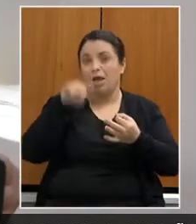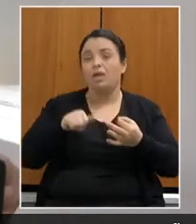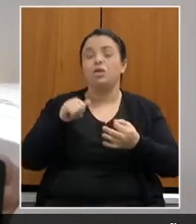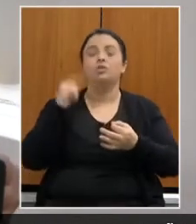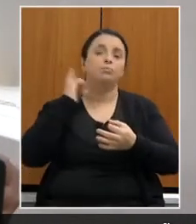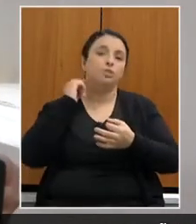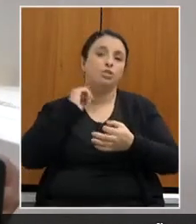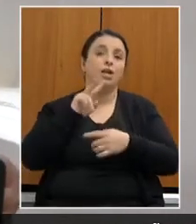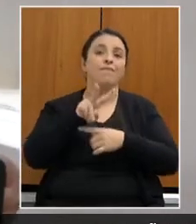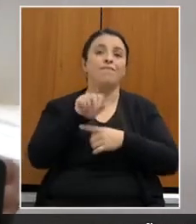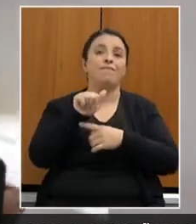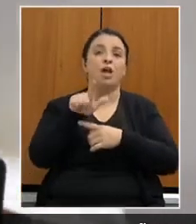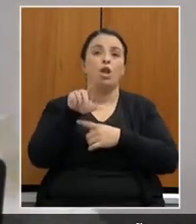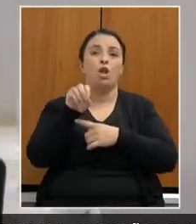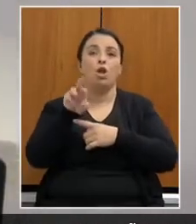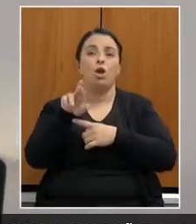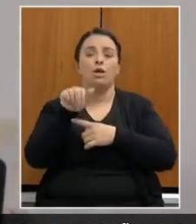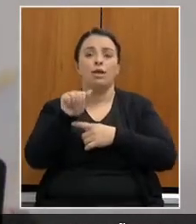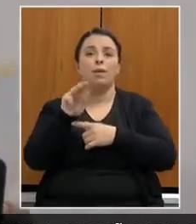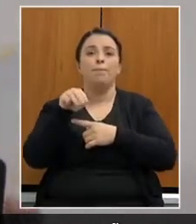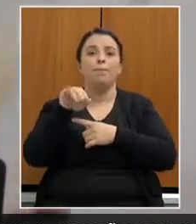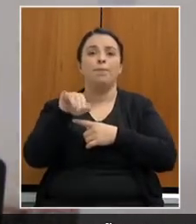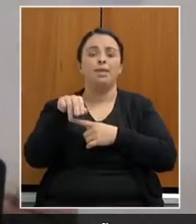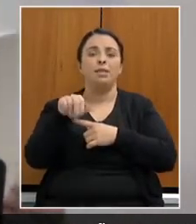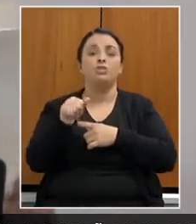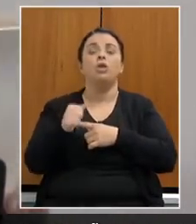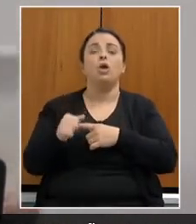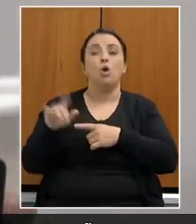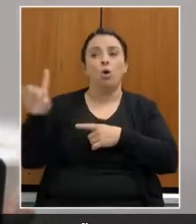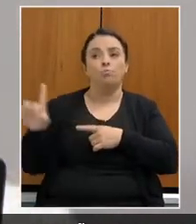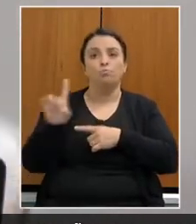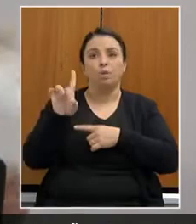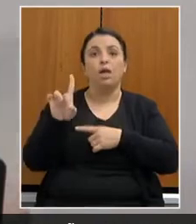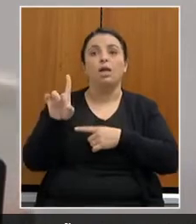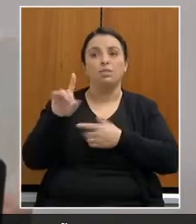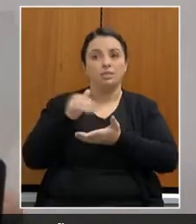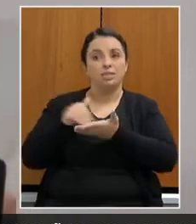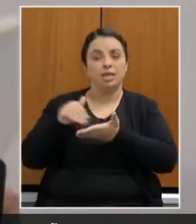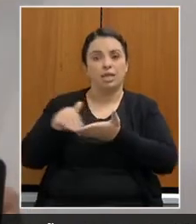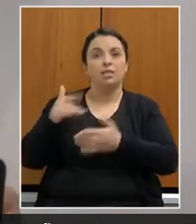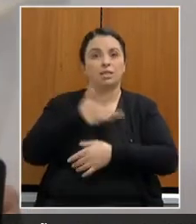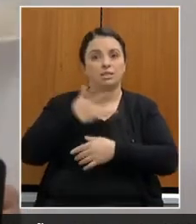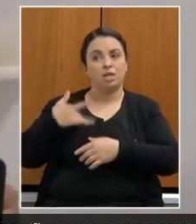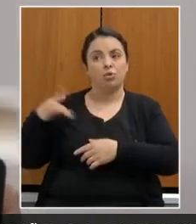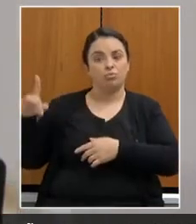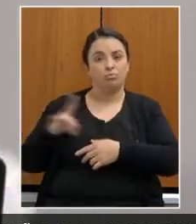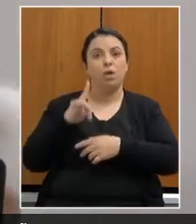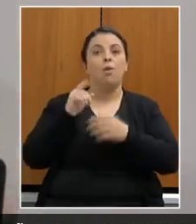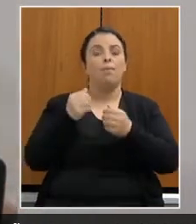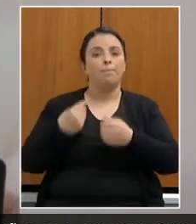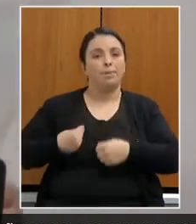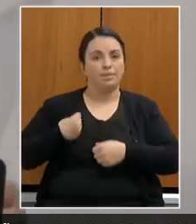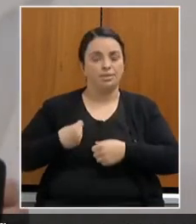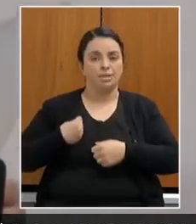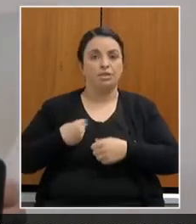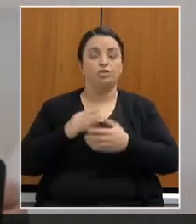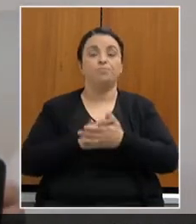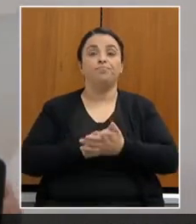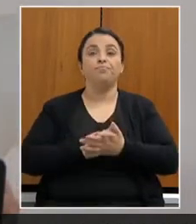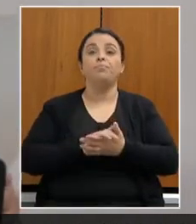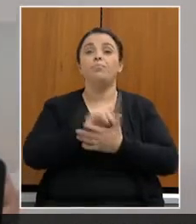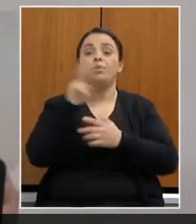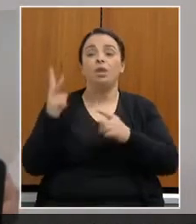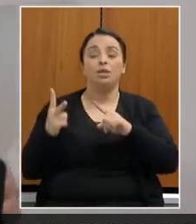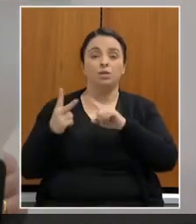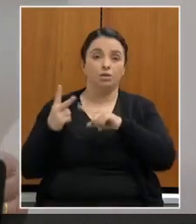presença de representantes da Secretaria de Estado da Saúde. O segundo requerimento de nossa autoria, até mesmo atendendo